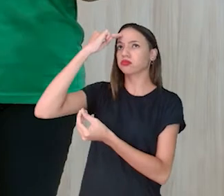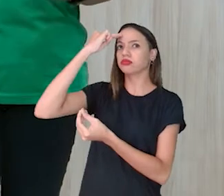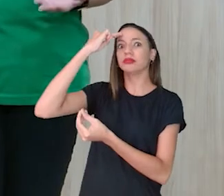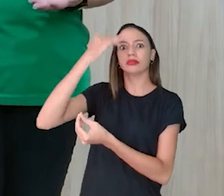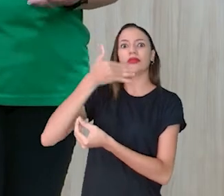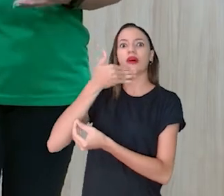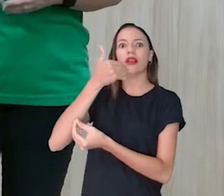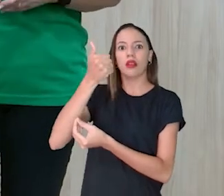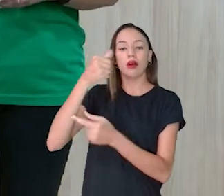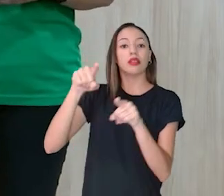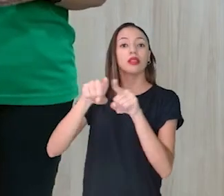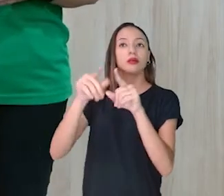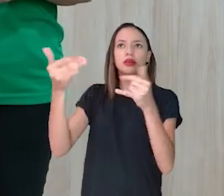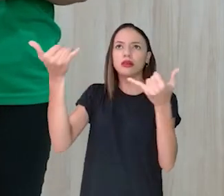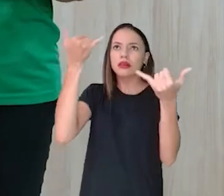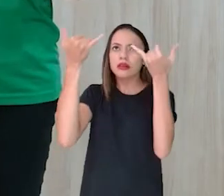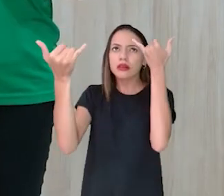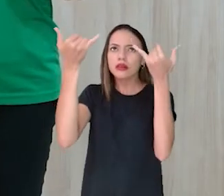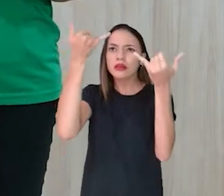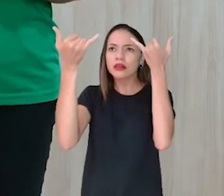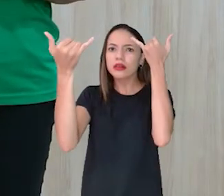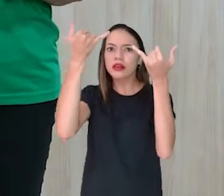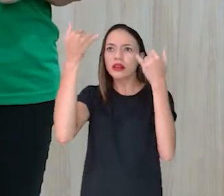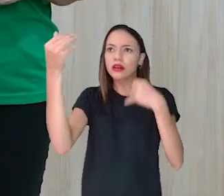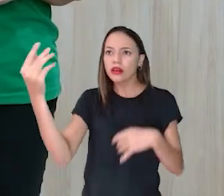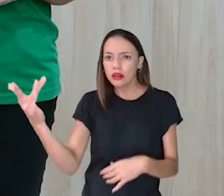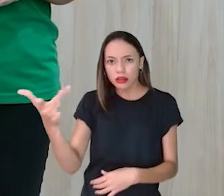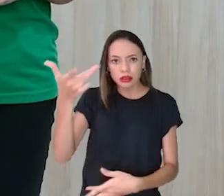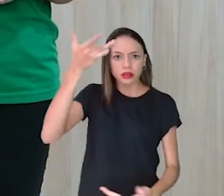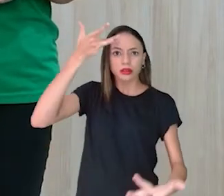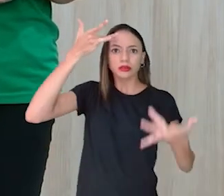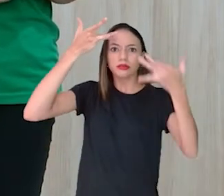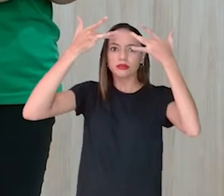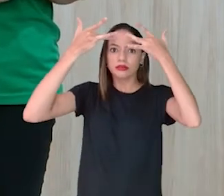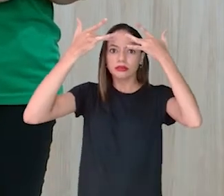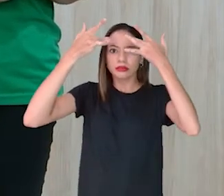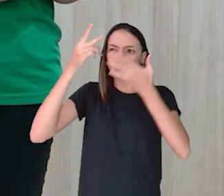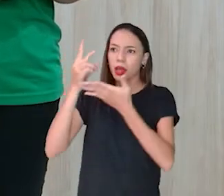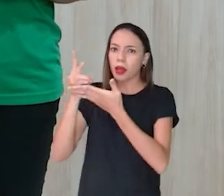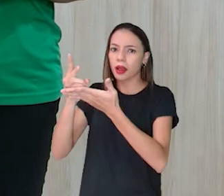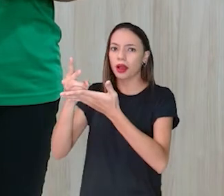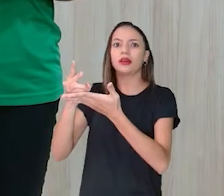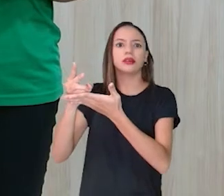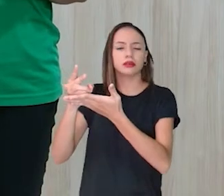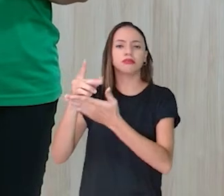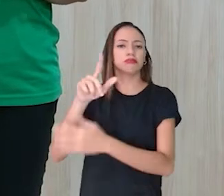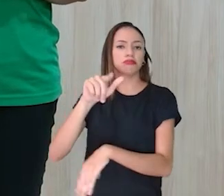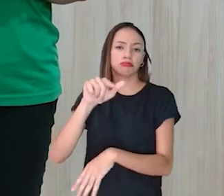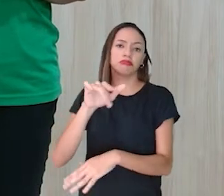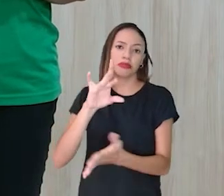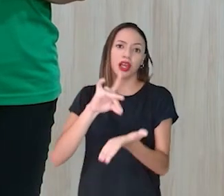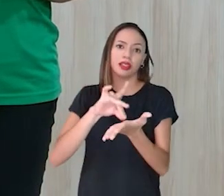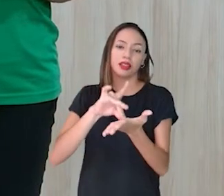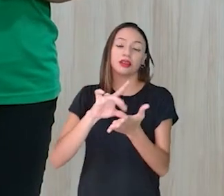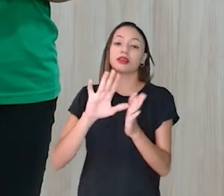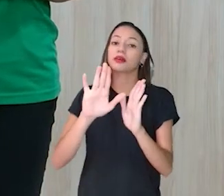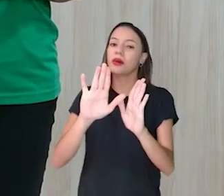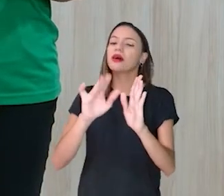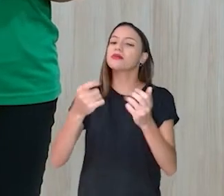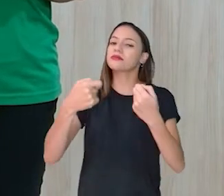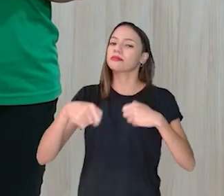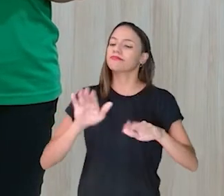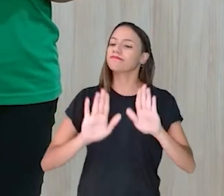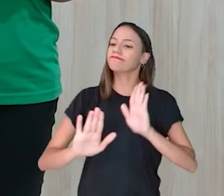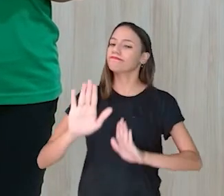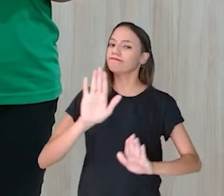maior número de informações fixadas ali na memória de longo prazo. Mas com cautela,